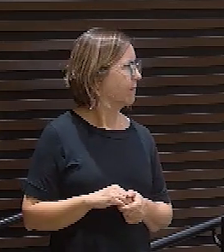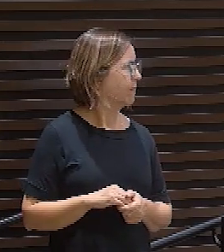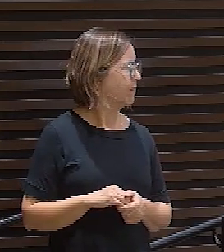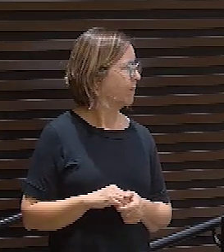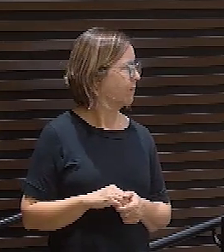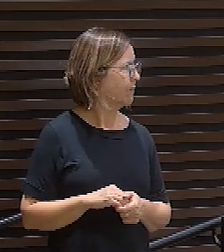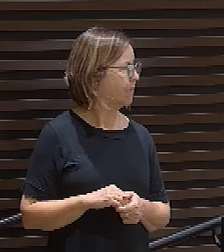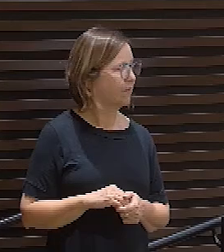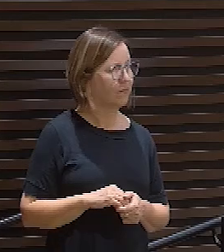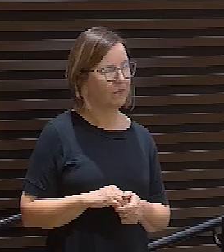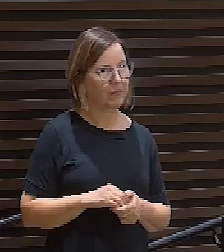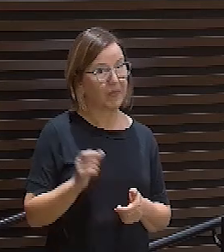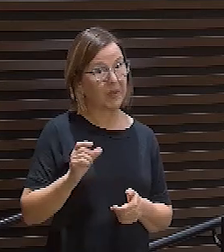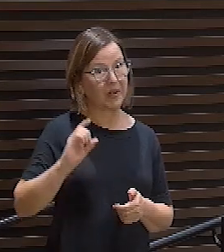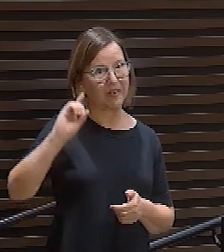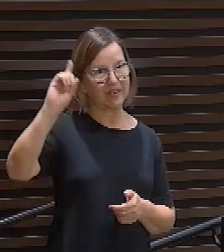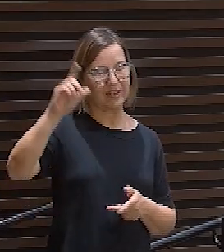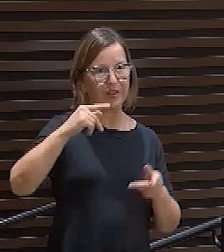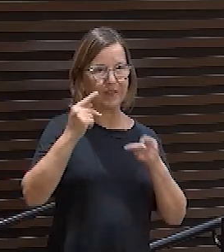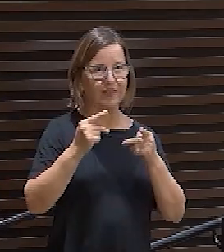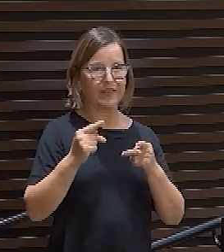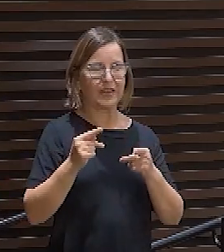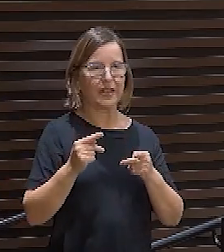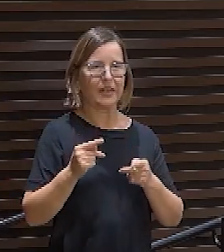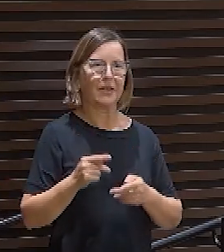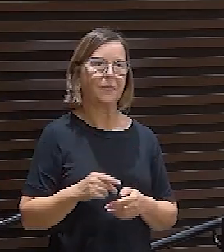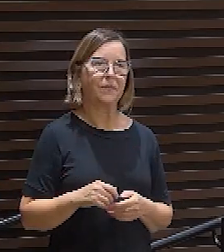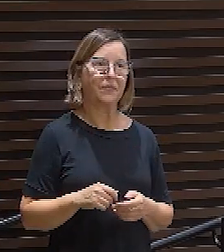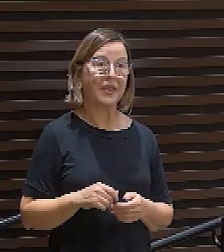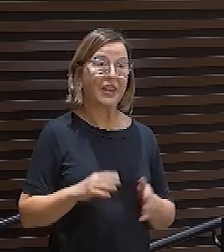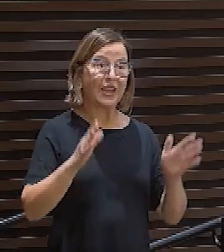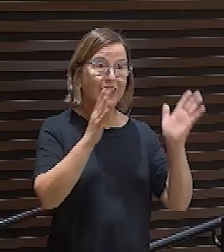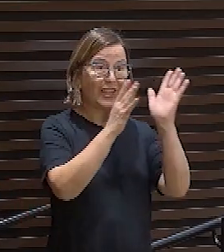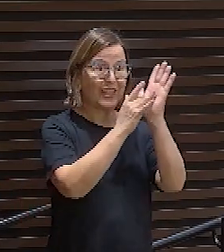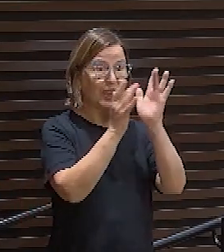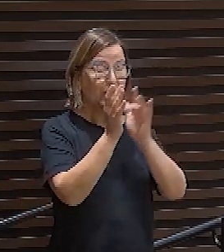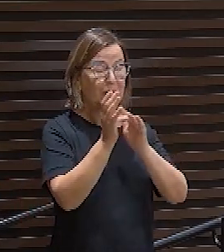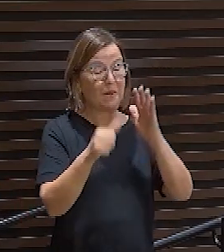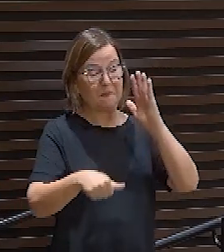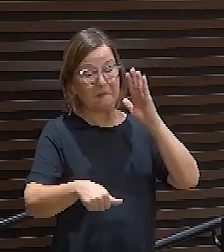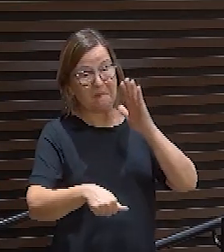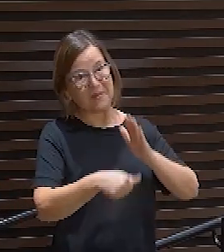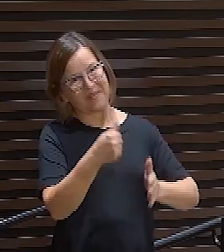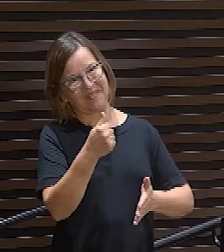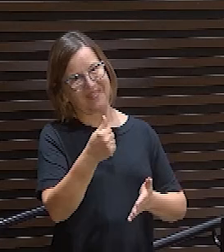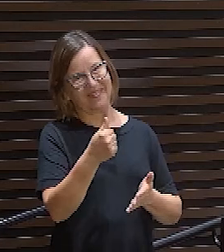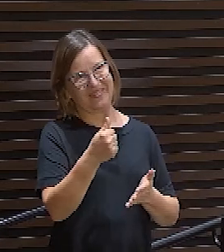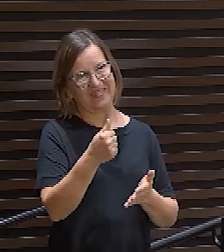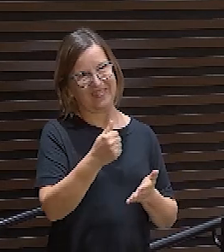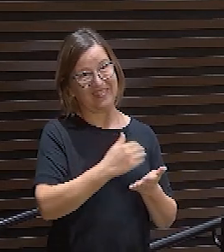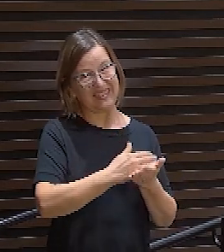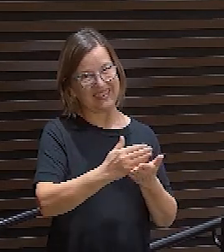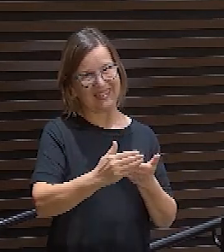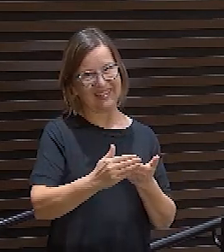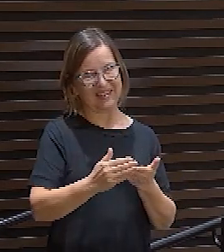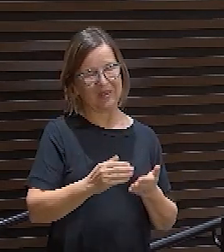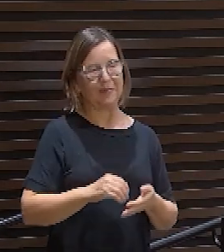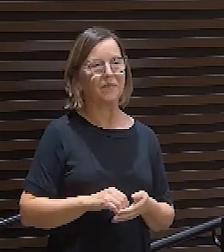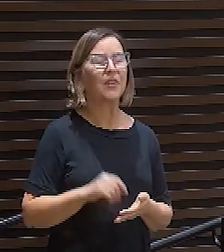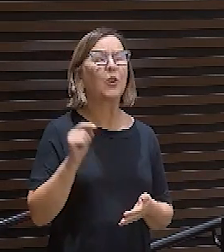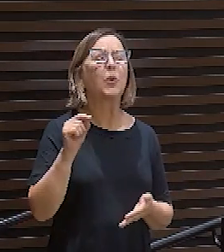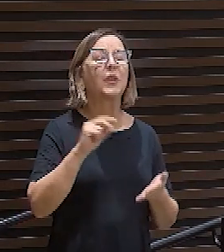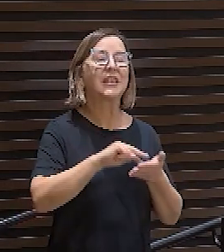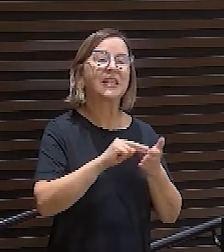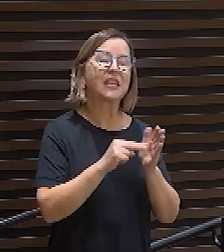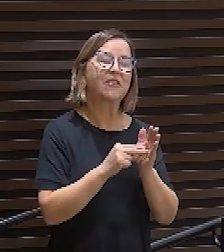A palavra também diz, aqui em Colossenses, que ele é o princípio. Ele não é só a cabeça, mas ele também é o princípio. E o que